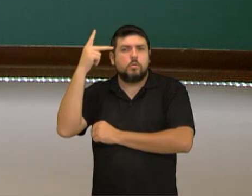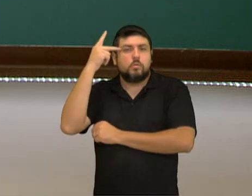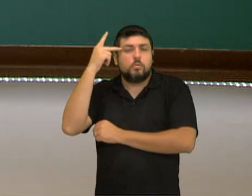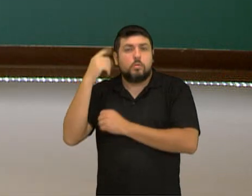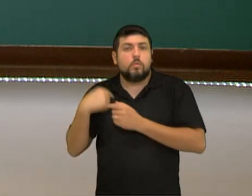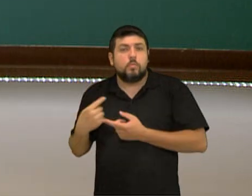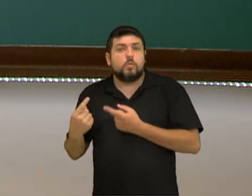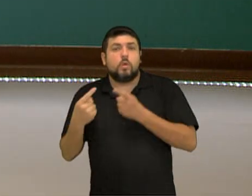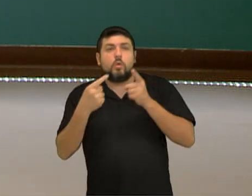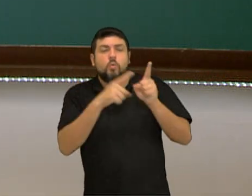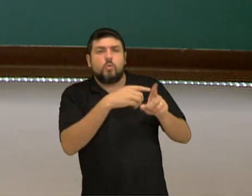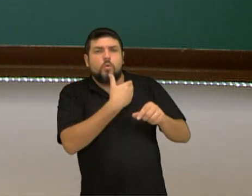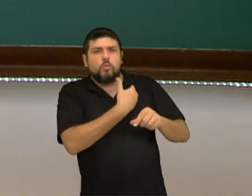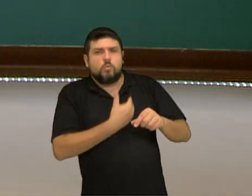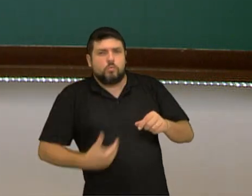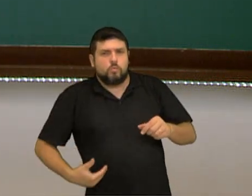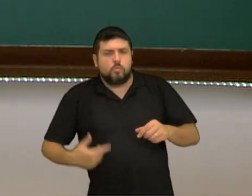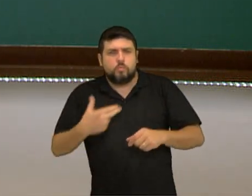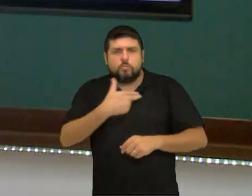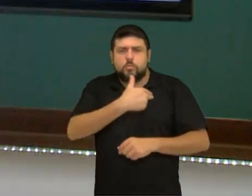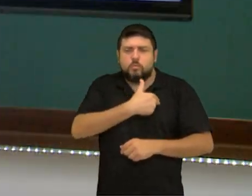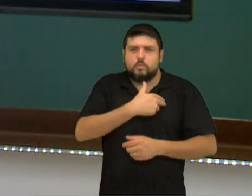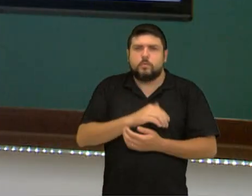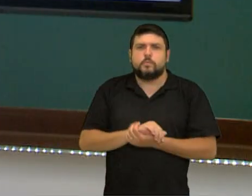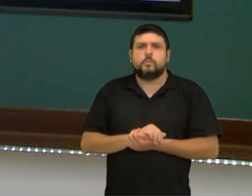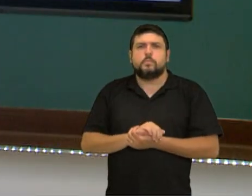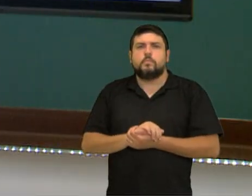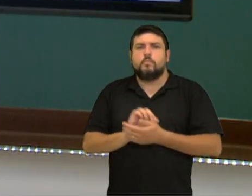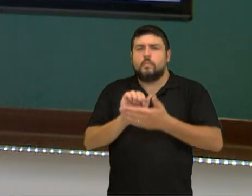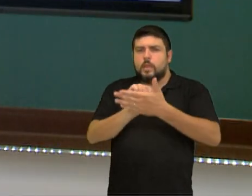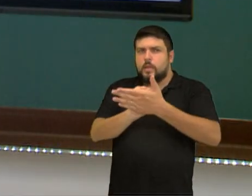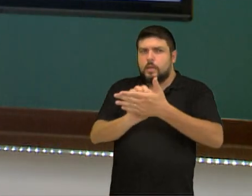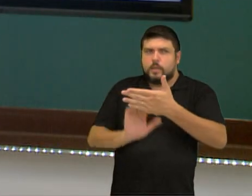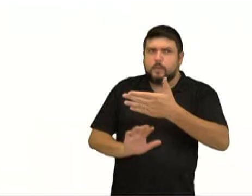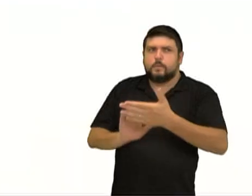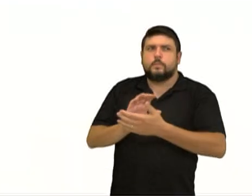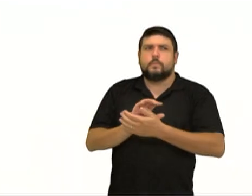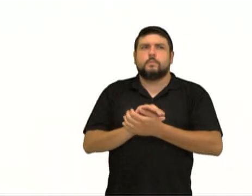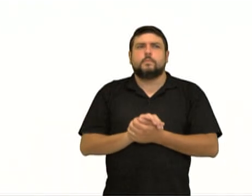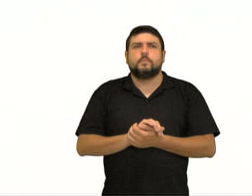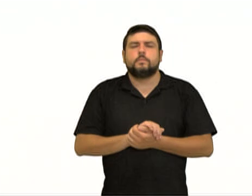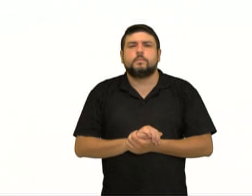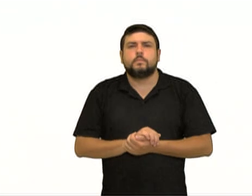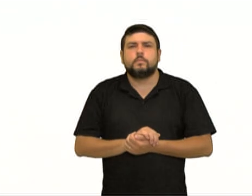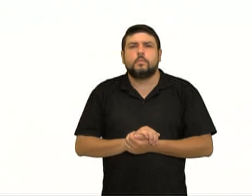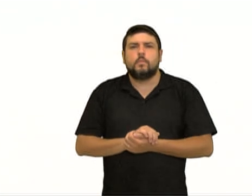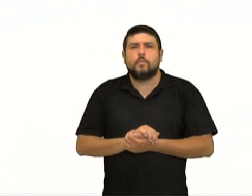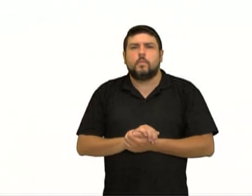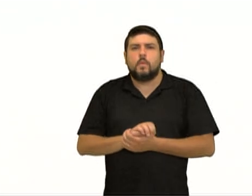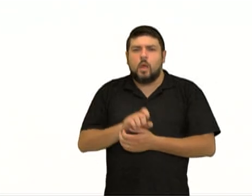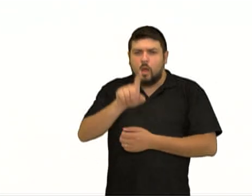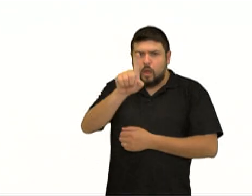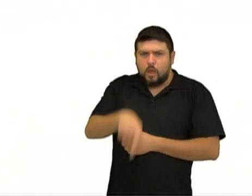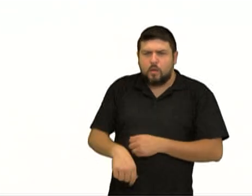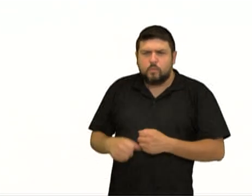contra o governo do Getúlio Vargas. Exercícios aí pra gente, acompanha comigo. Resultou um forte sentimento